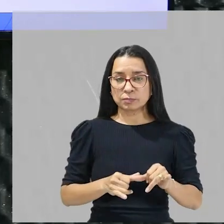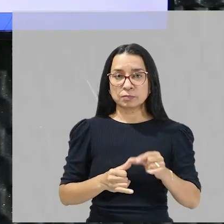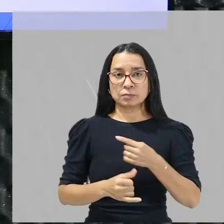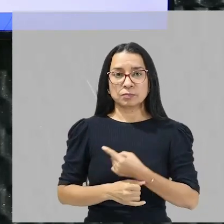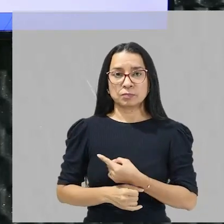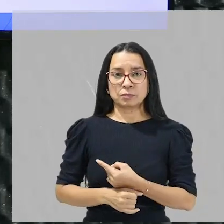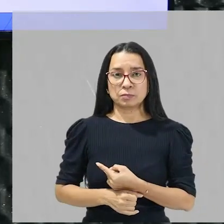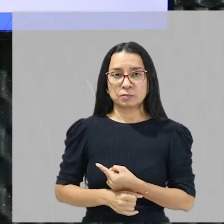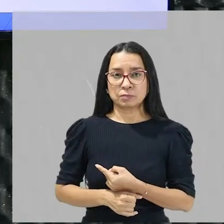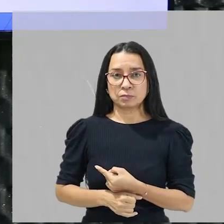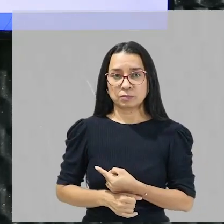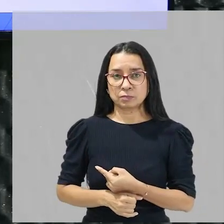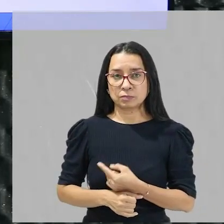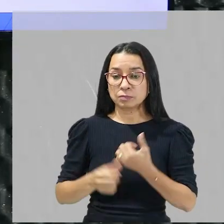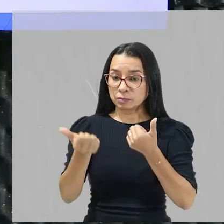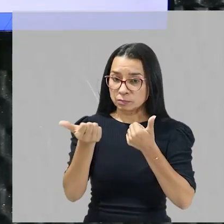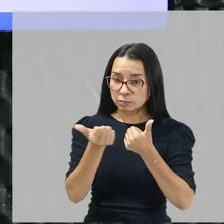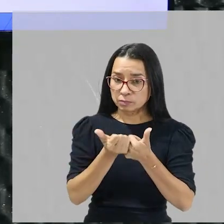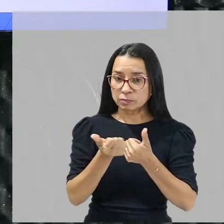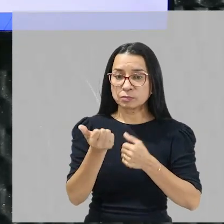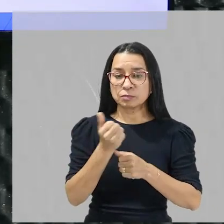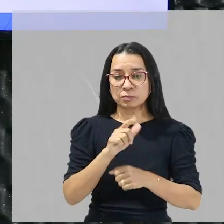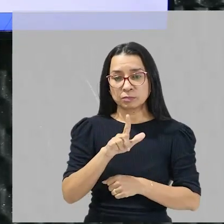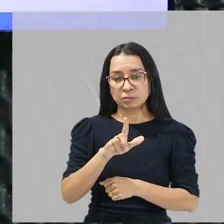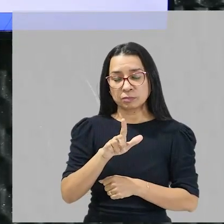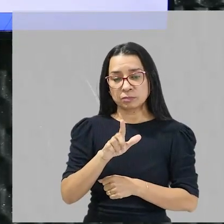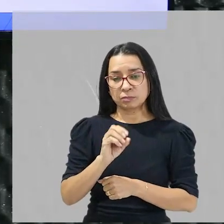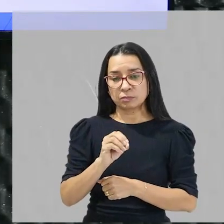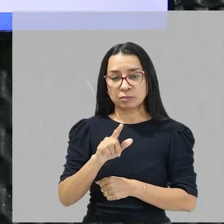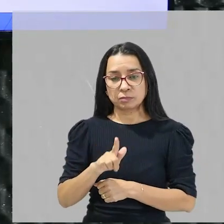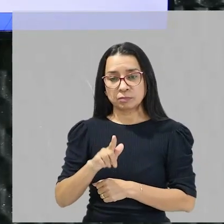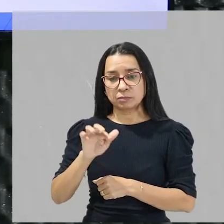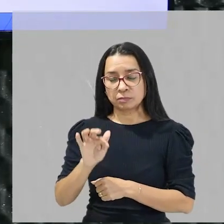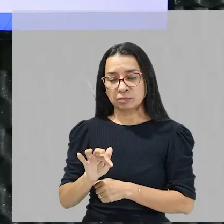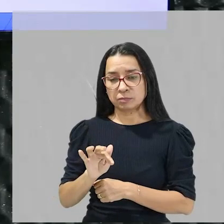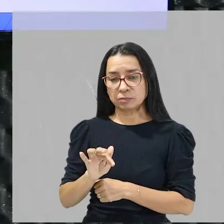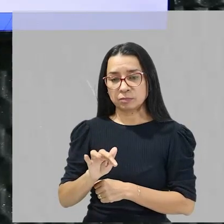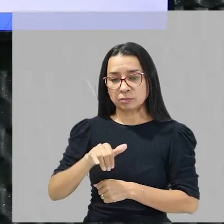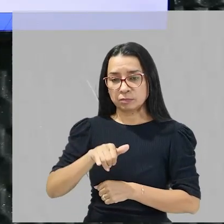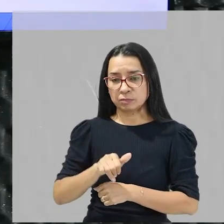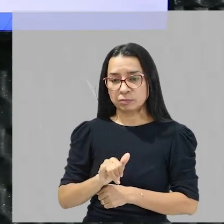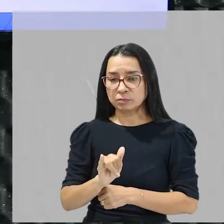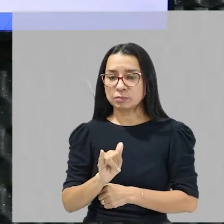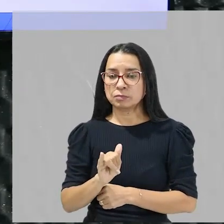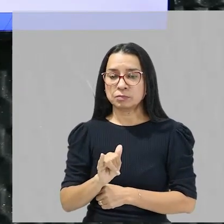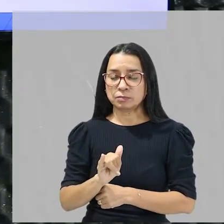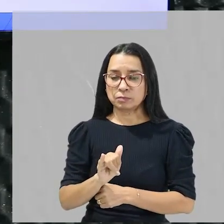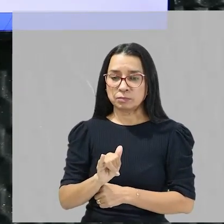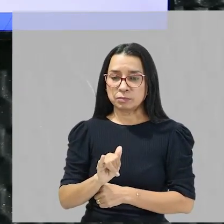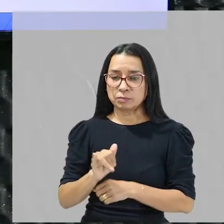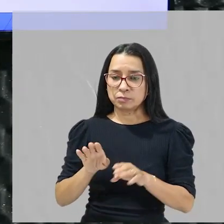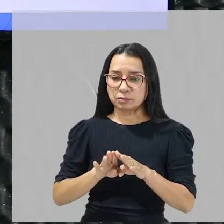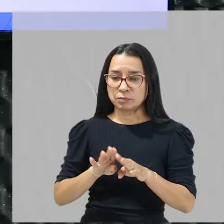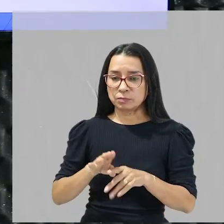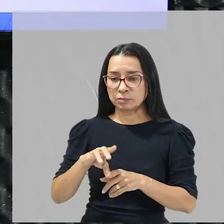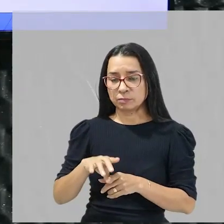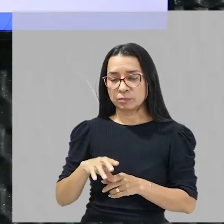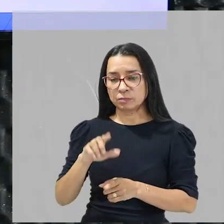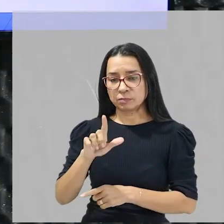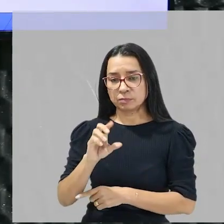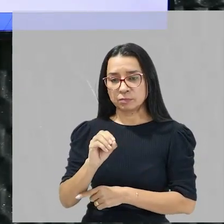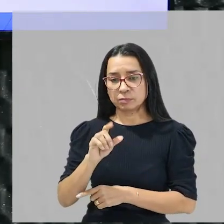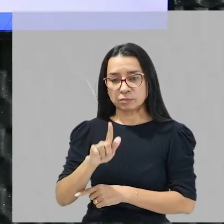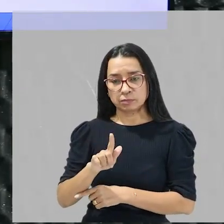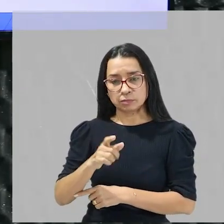Eu, substituí o log de F por Y e também o log de R